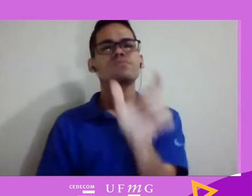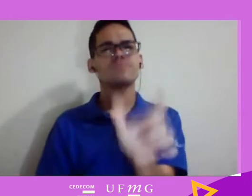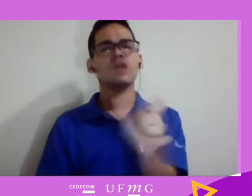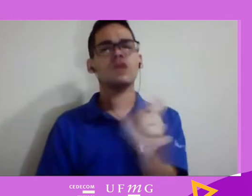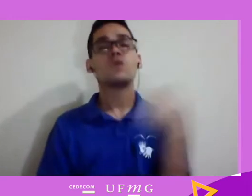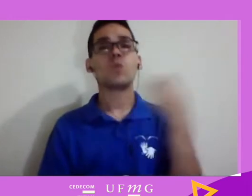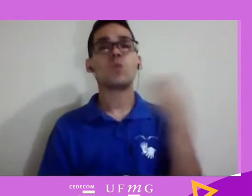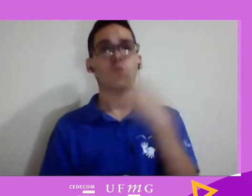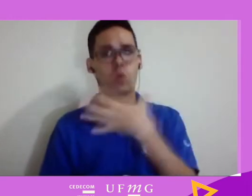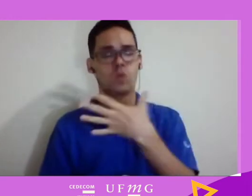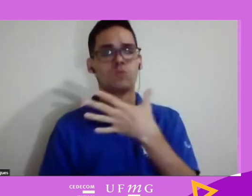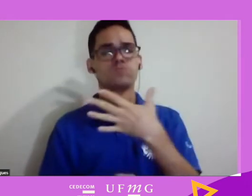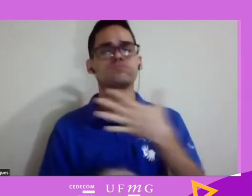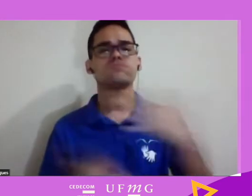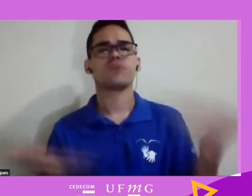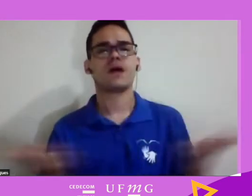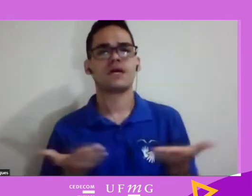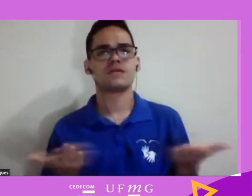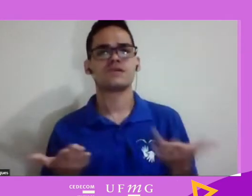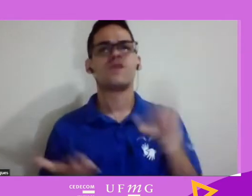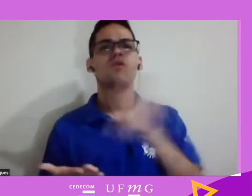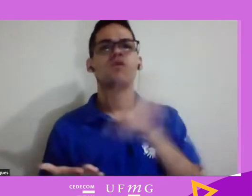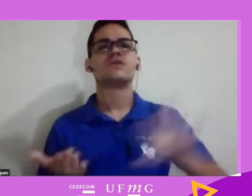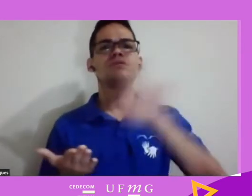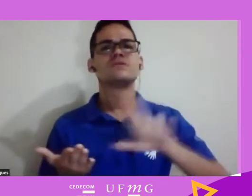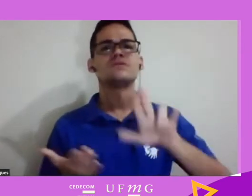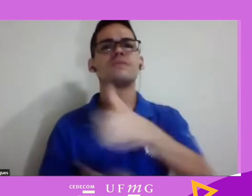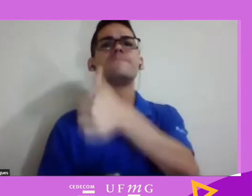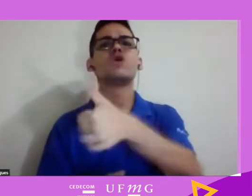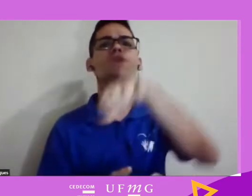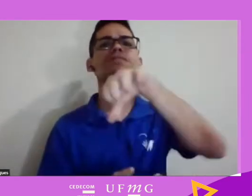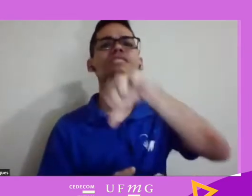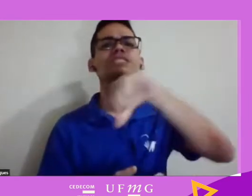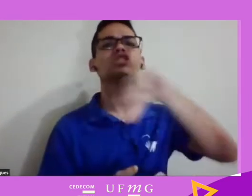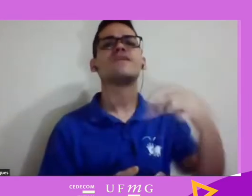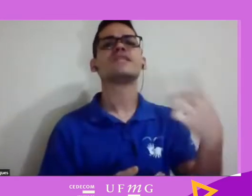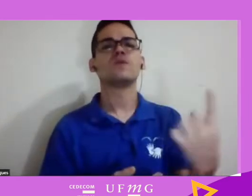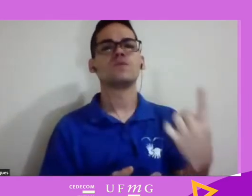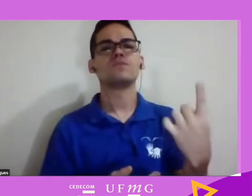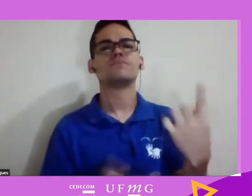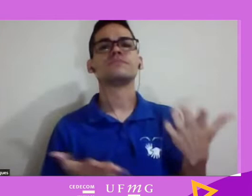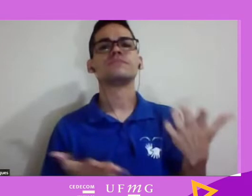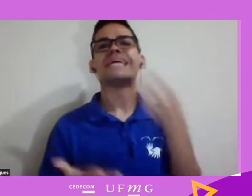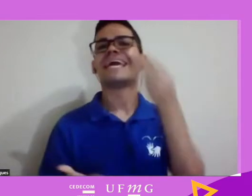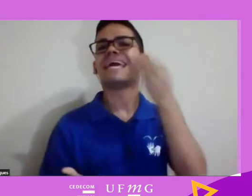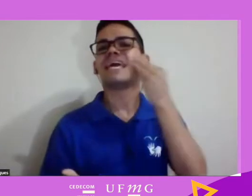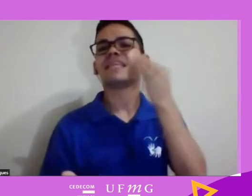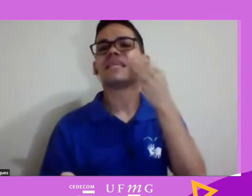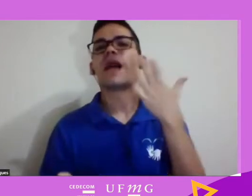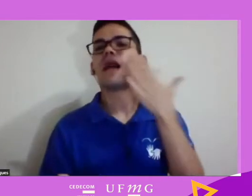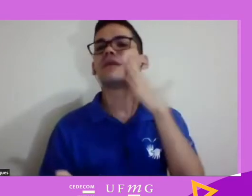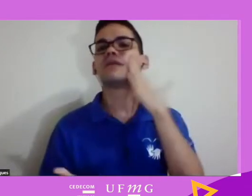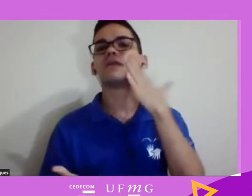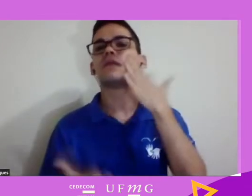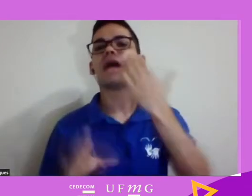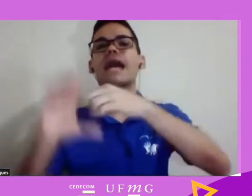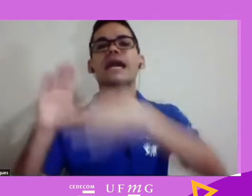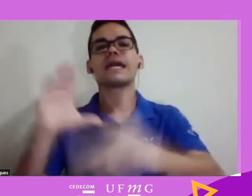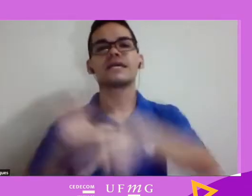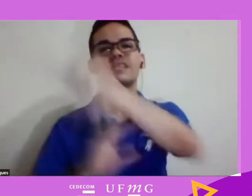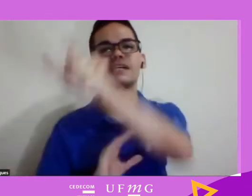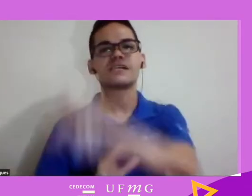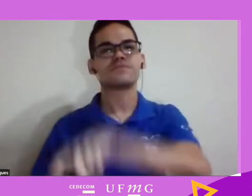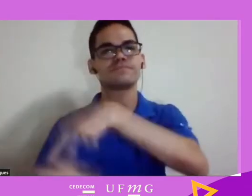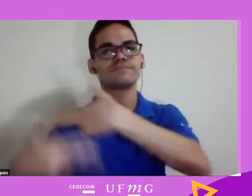Kinder em 91, para tentar entender a forma de consumo daquele desenho Tartarugas Ninja. Como é que as crianças